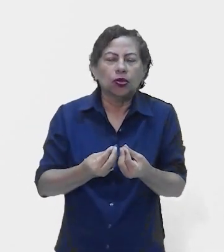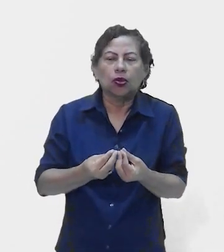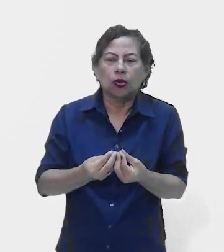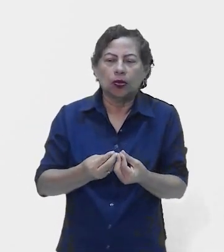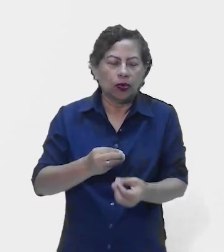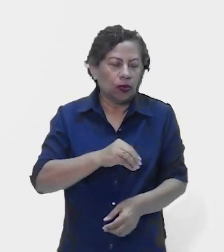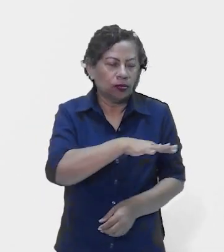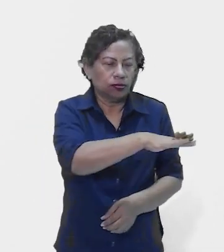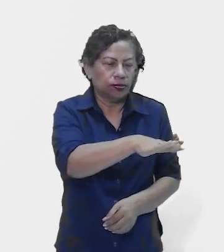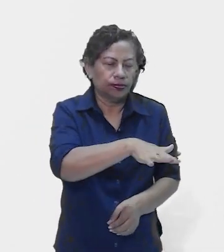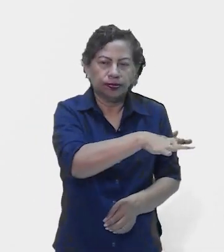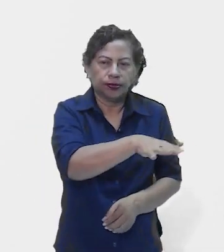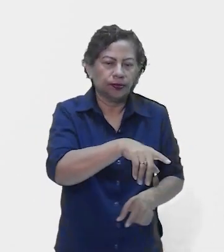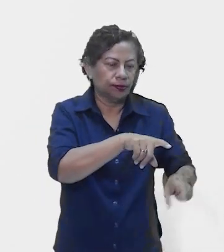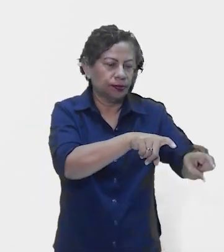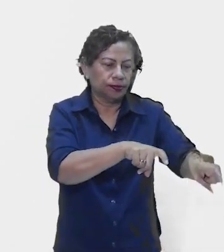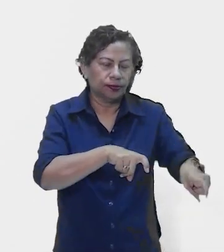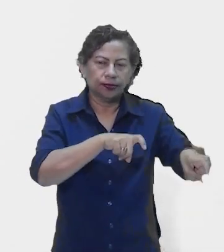espaço rural.